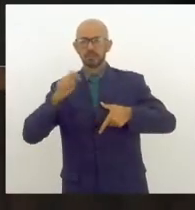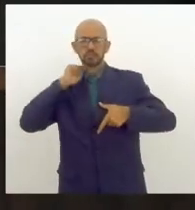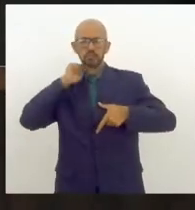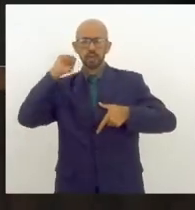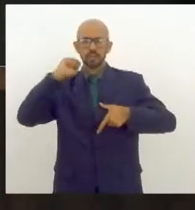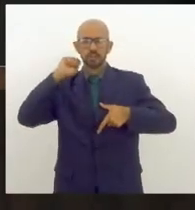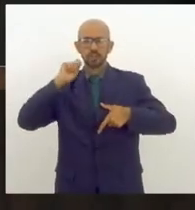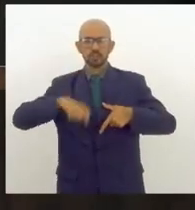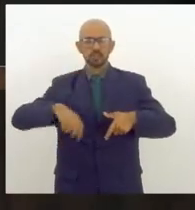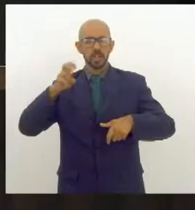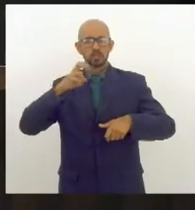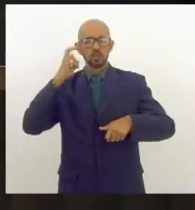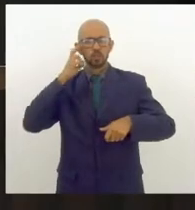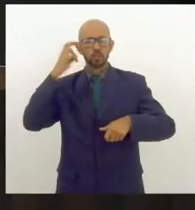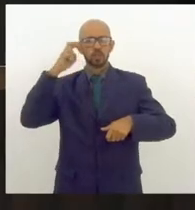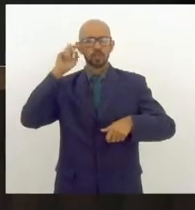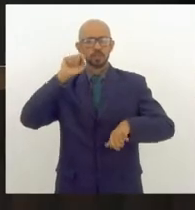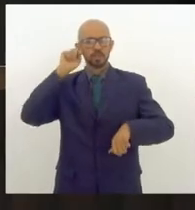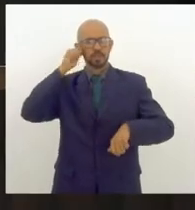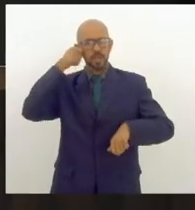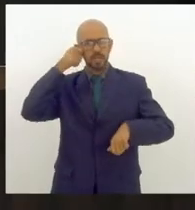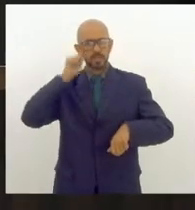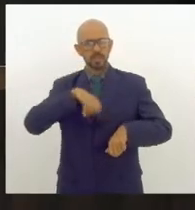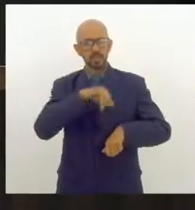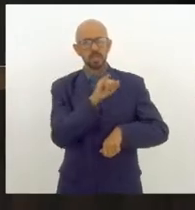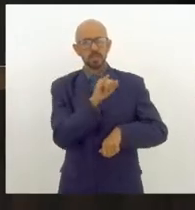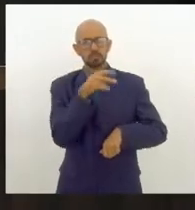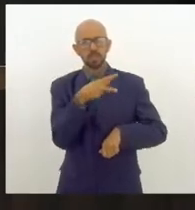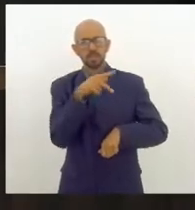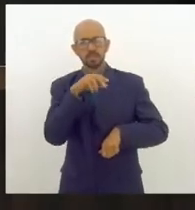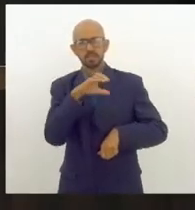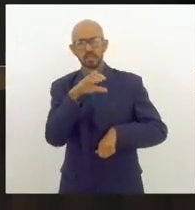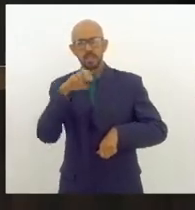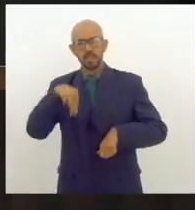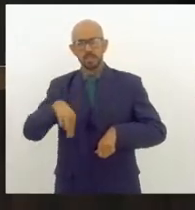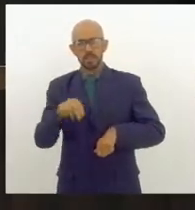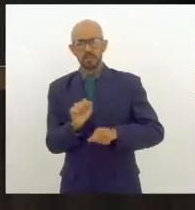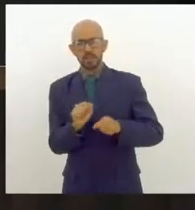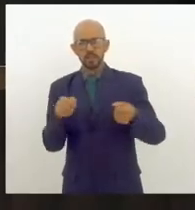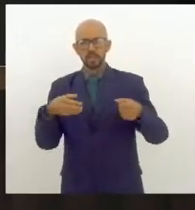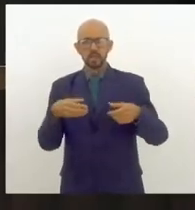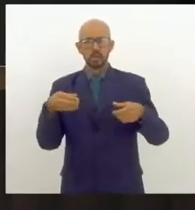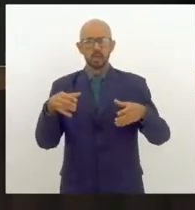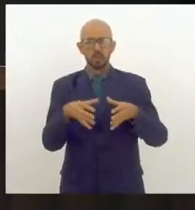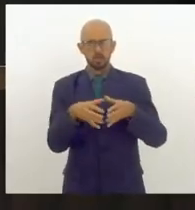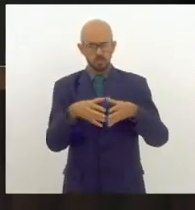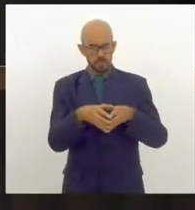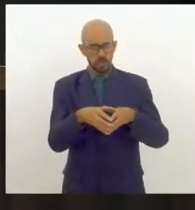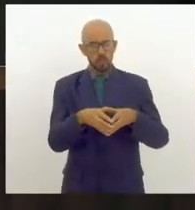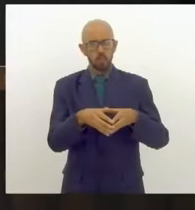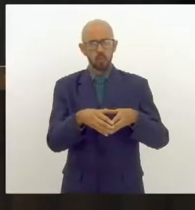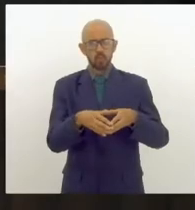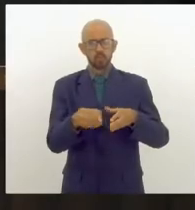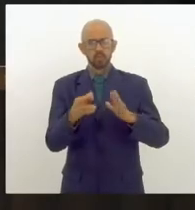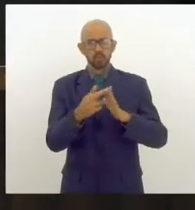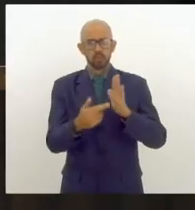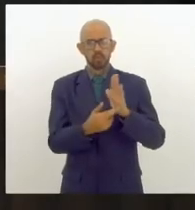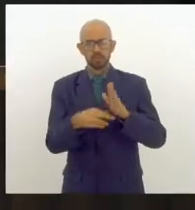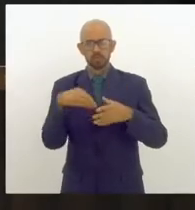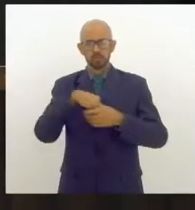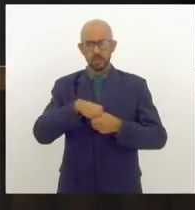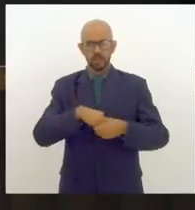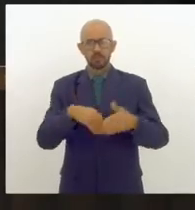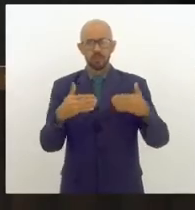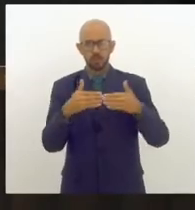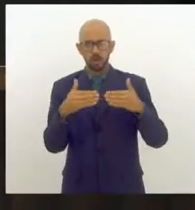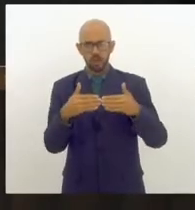das Culturas Negras, IPCN. Parecida à Comissão de Normas Internas e Proposições Externas, favorável, relator deputado Márcio Canella. Em discussão.